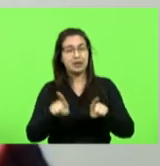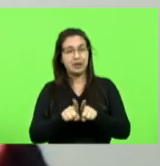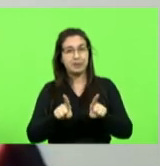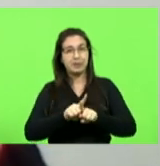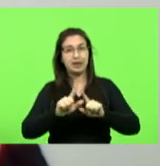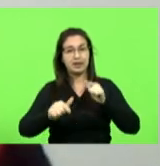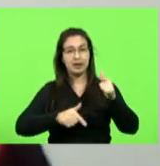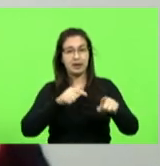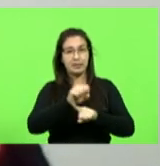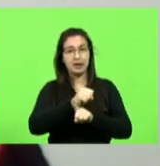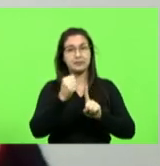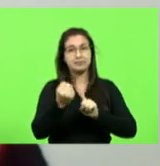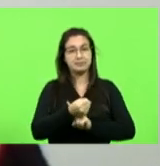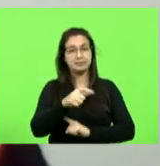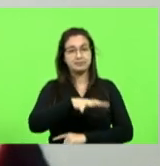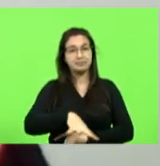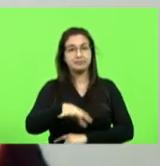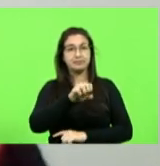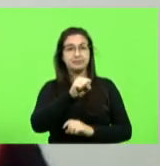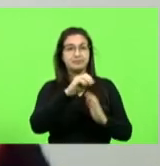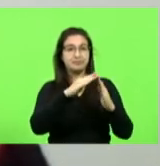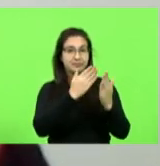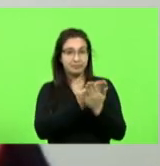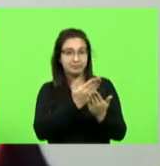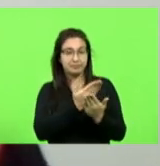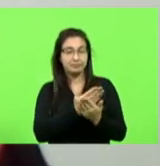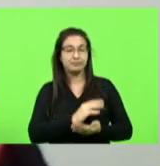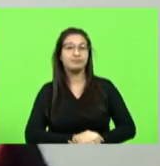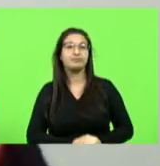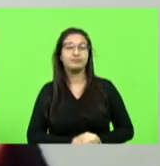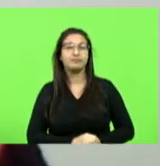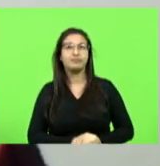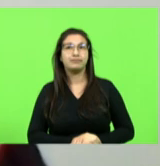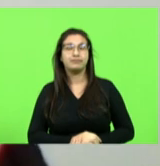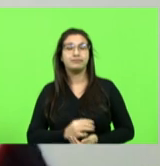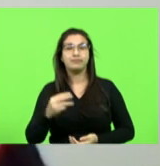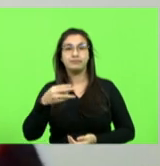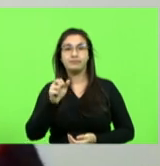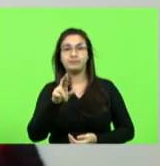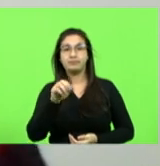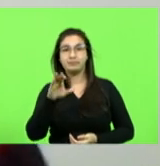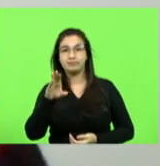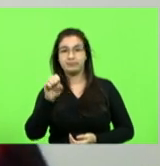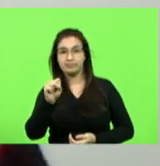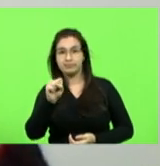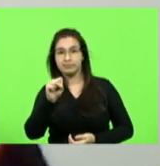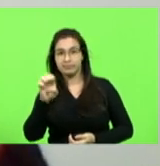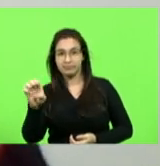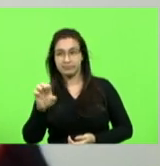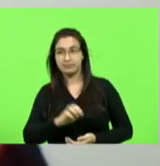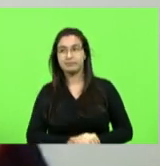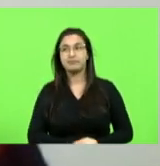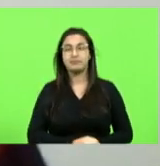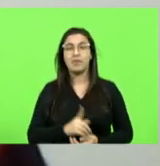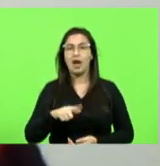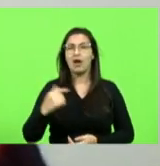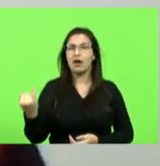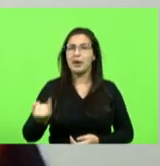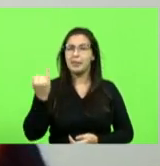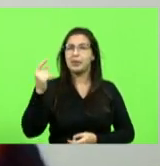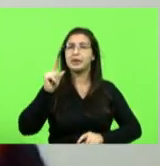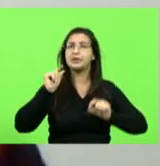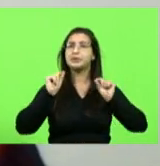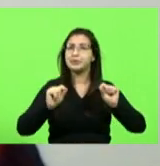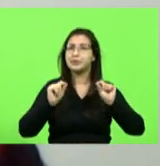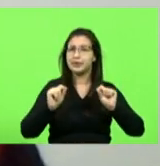nas escolas. Marisa Dalla Poça, assistência social de Pinhalzinho, importante também, além